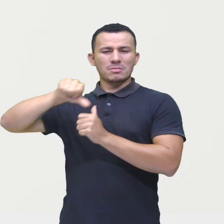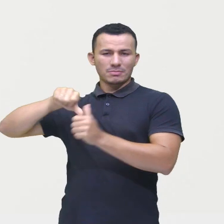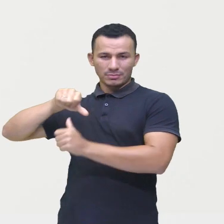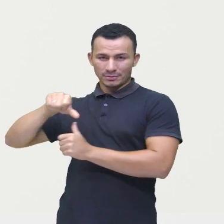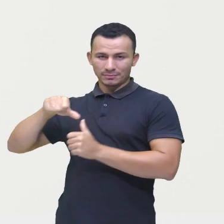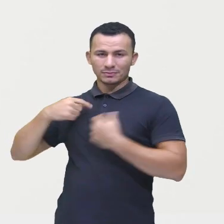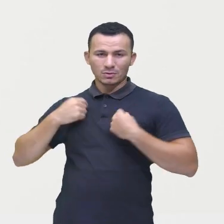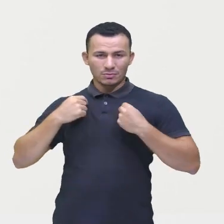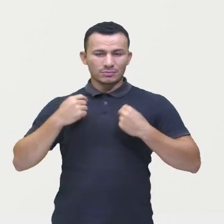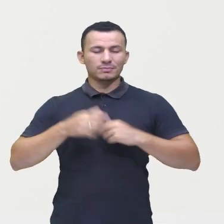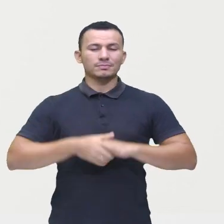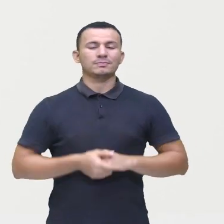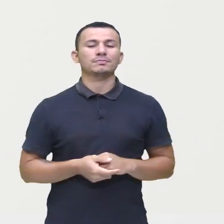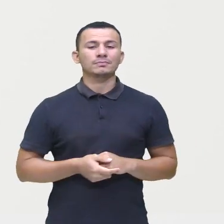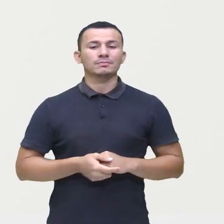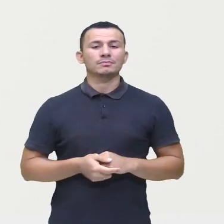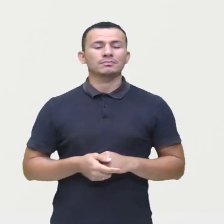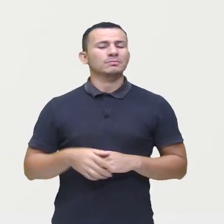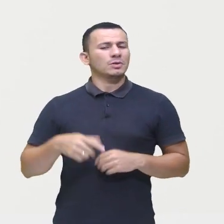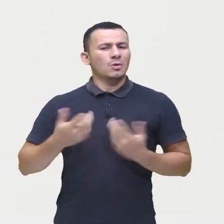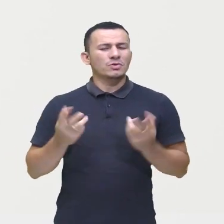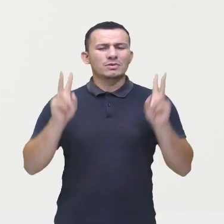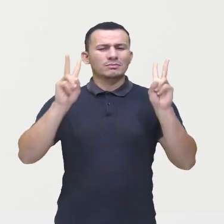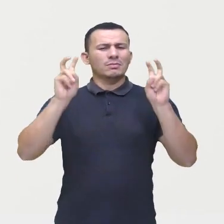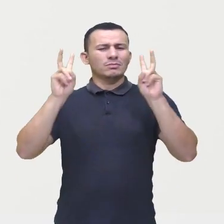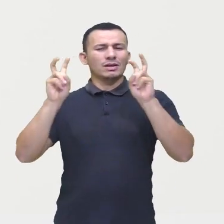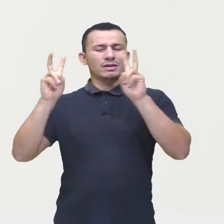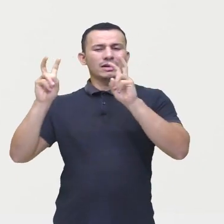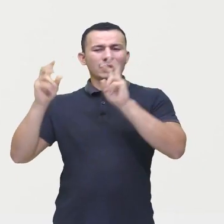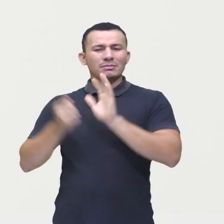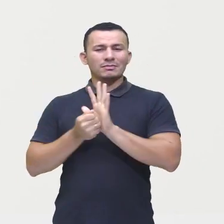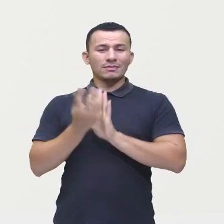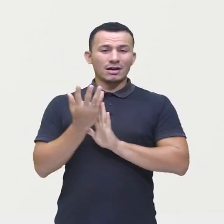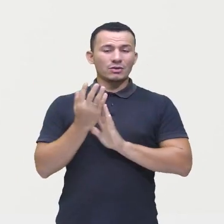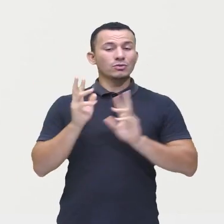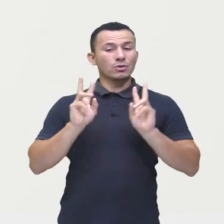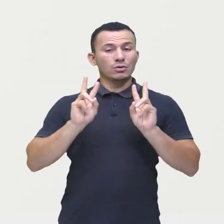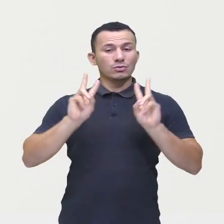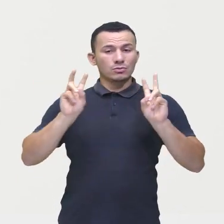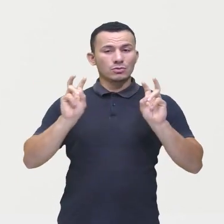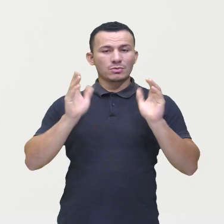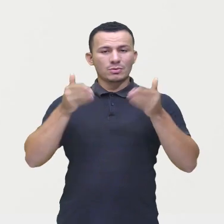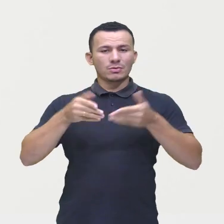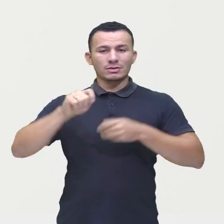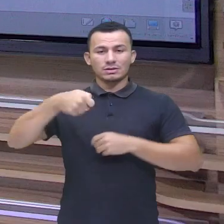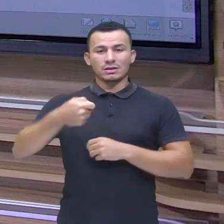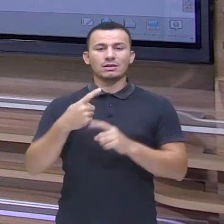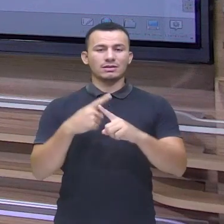certo? Então, nós vimos muitas ideias hoje referente à multiplicação. Aqui comigo.